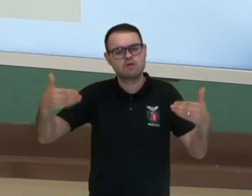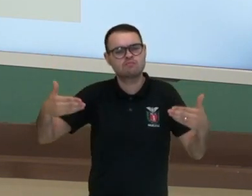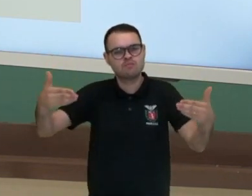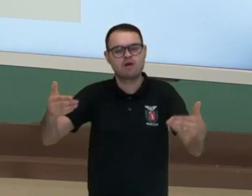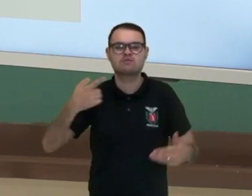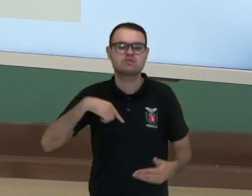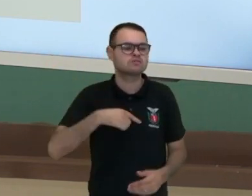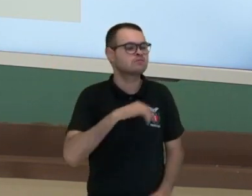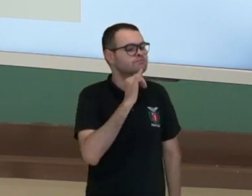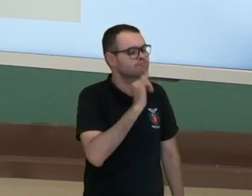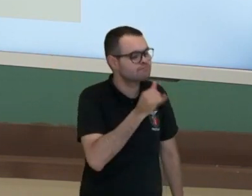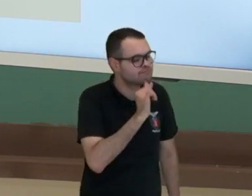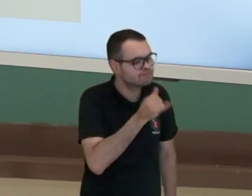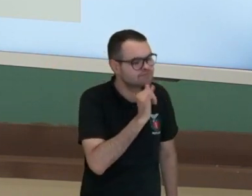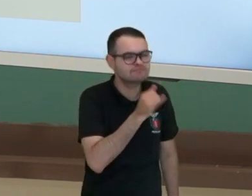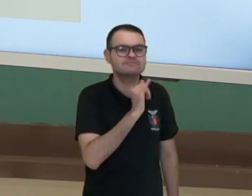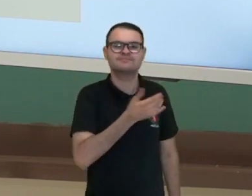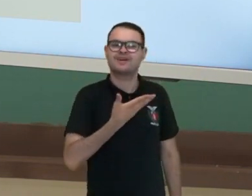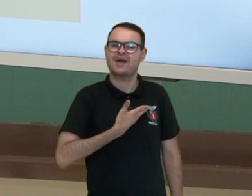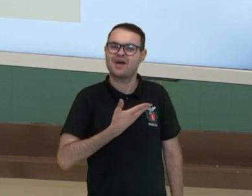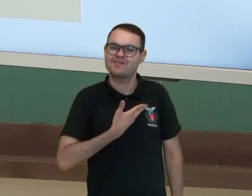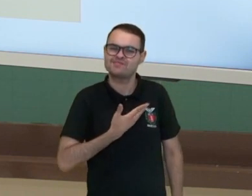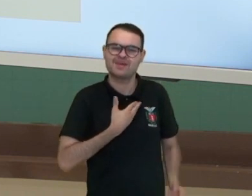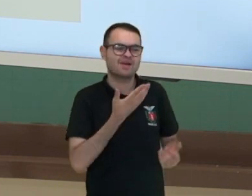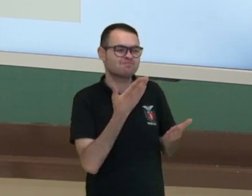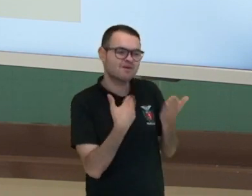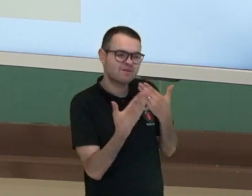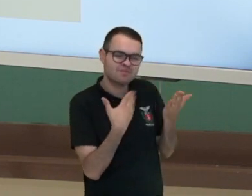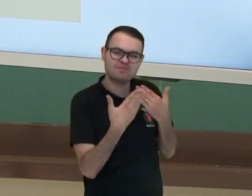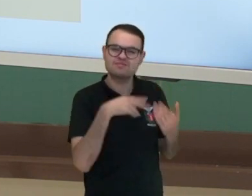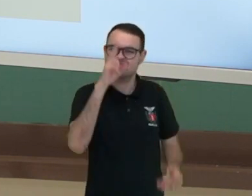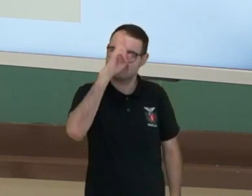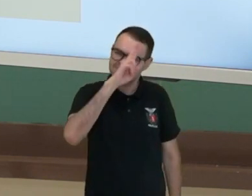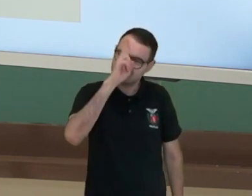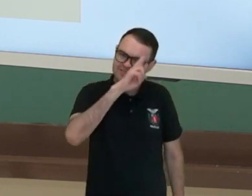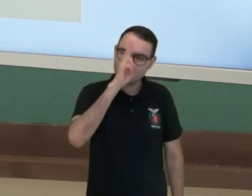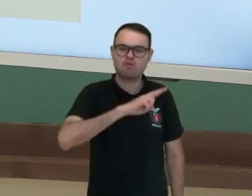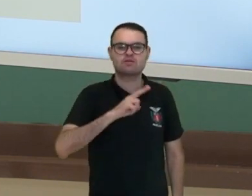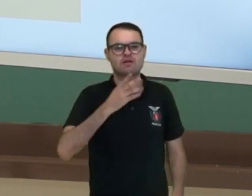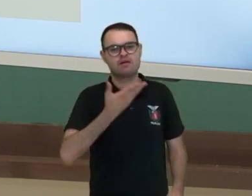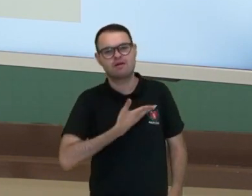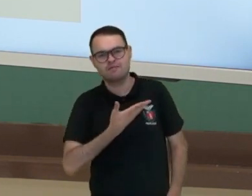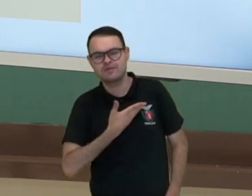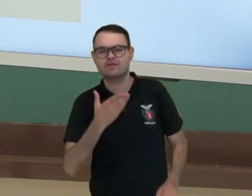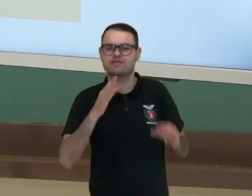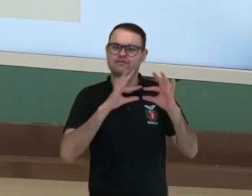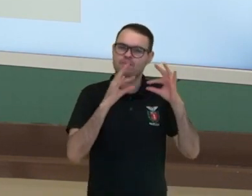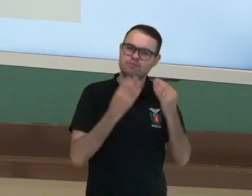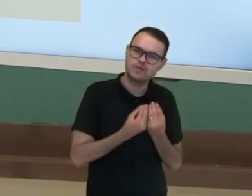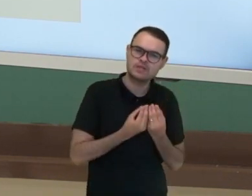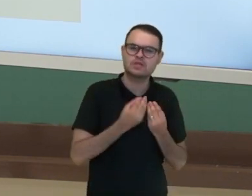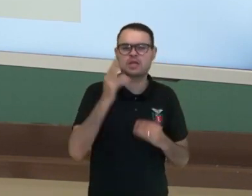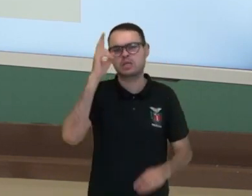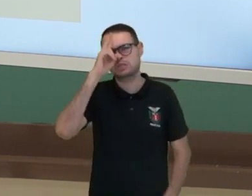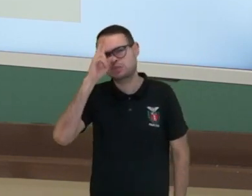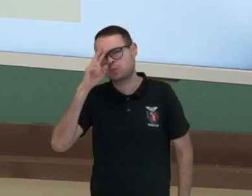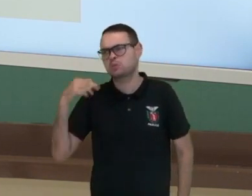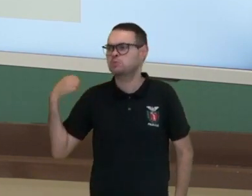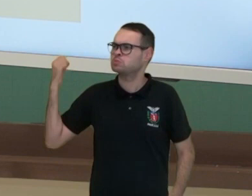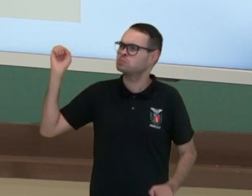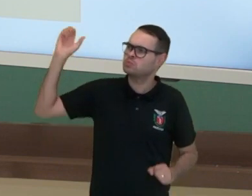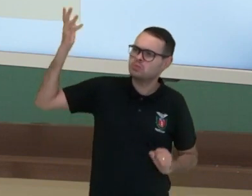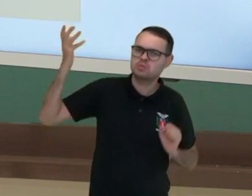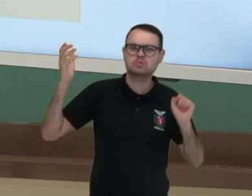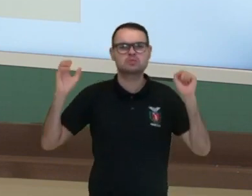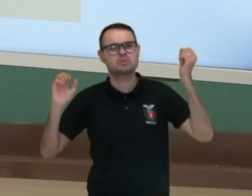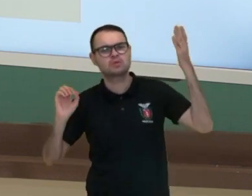uma história para os nossos amigos de escola, para a nossa família, histórias da nossa vida, das nossas